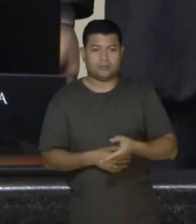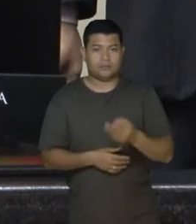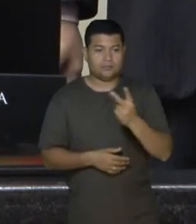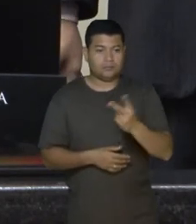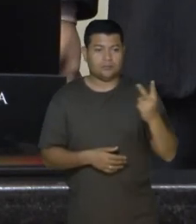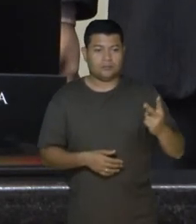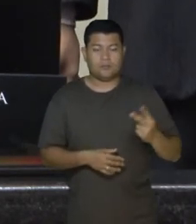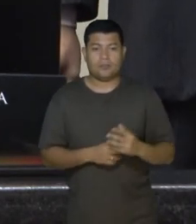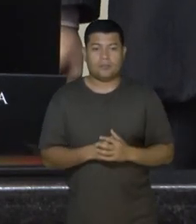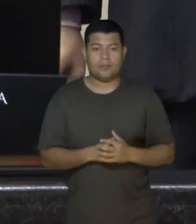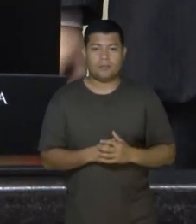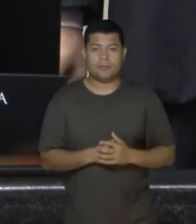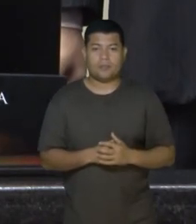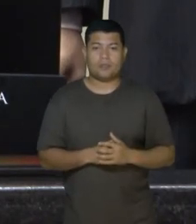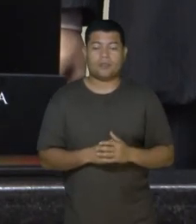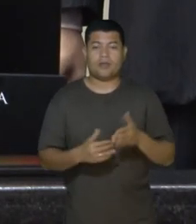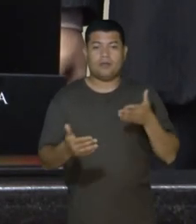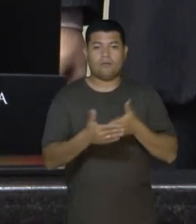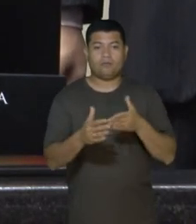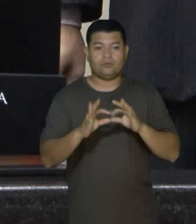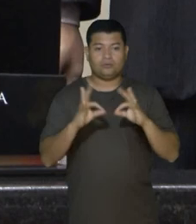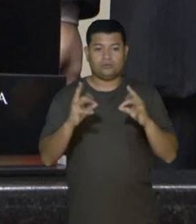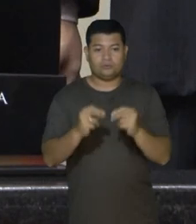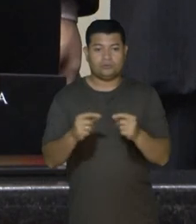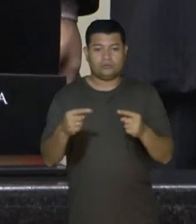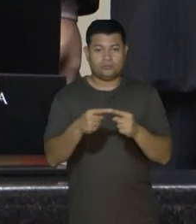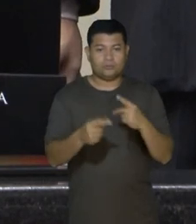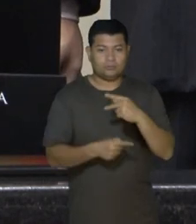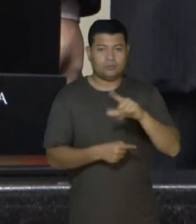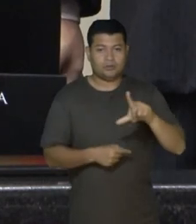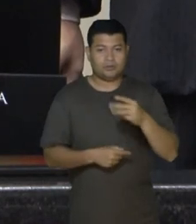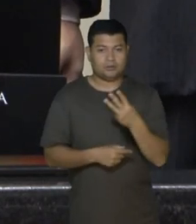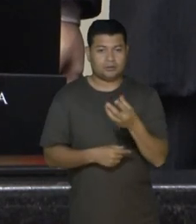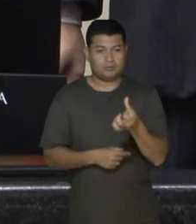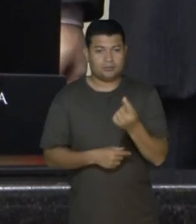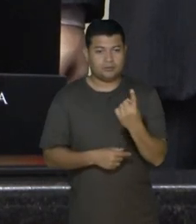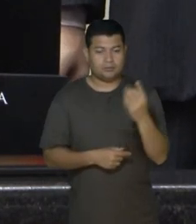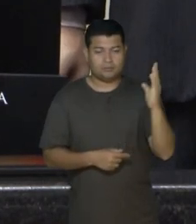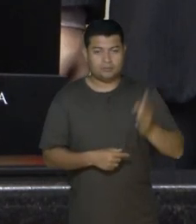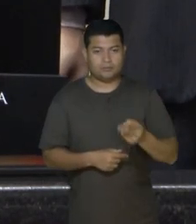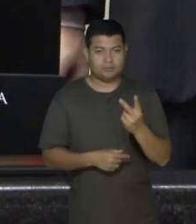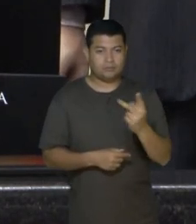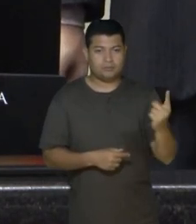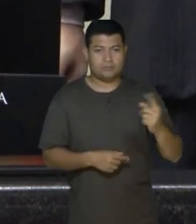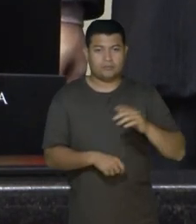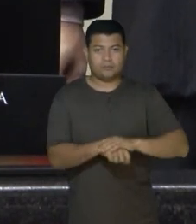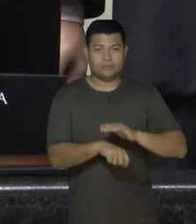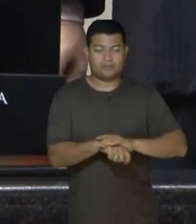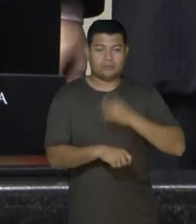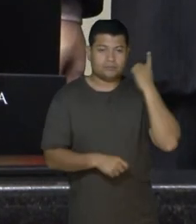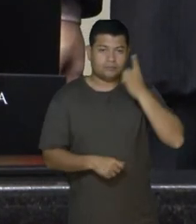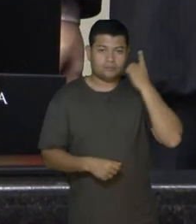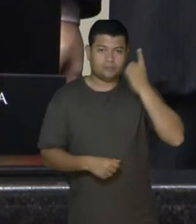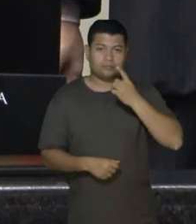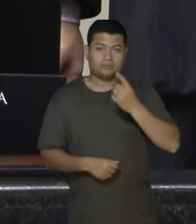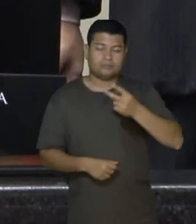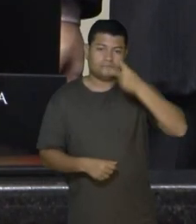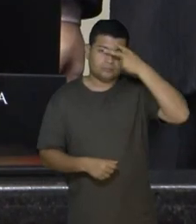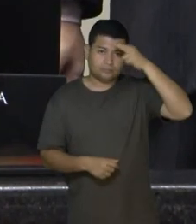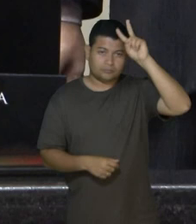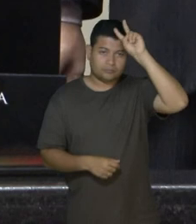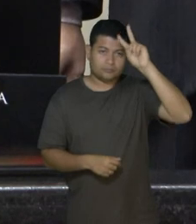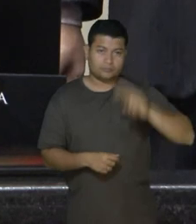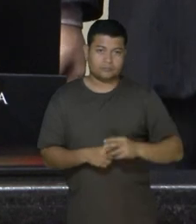1359/2022, veto total, OPL 361/21, de autoria do deputado Dr. Vicente Caro